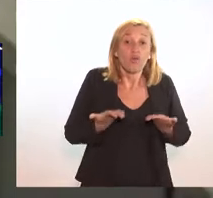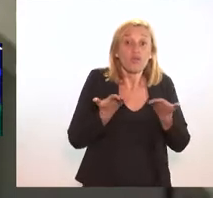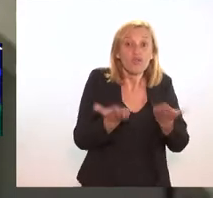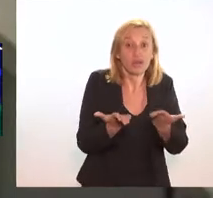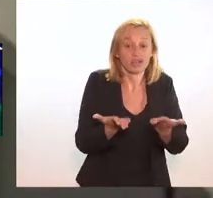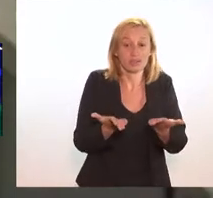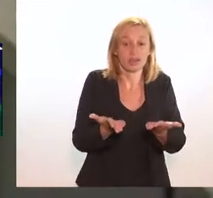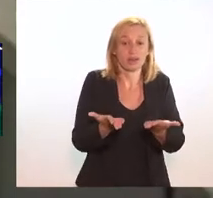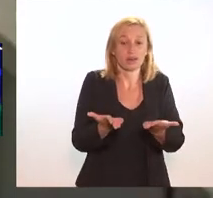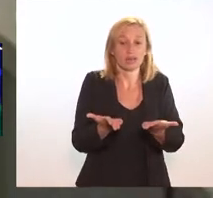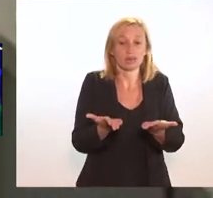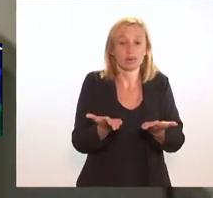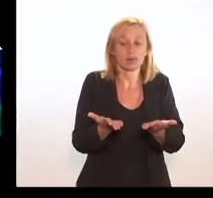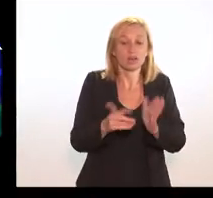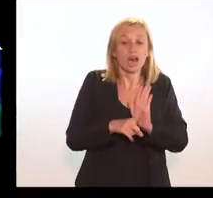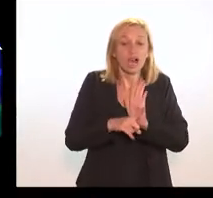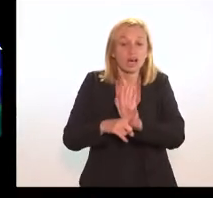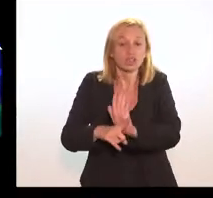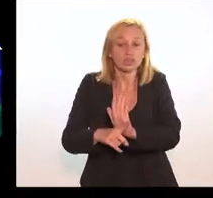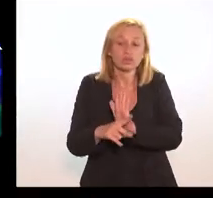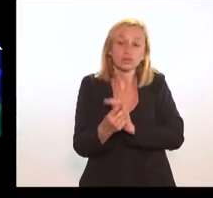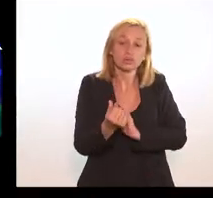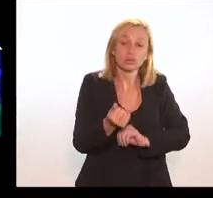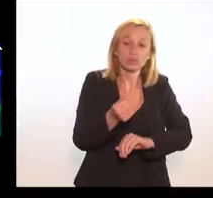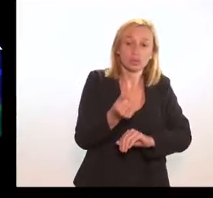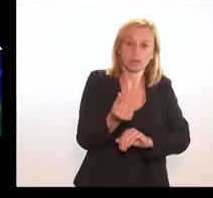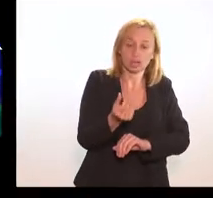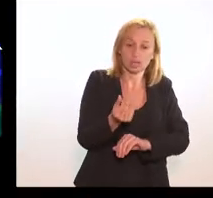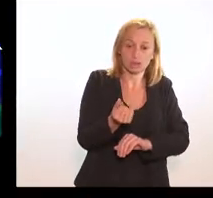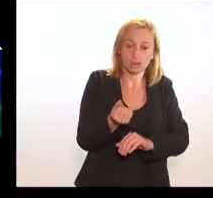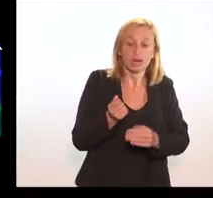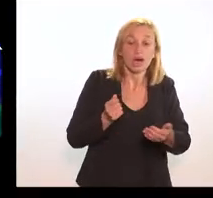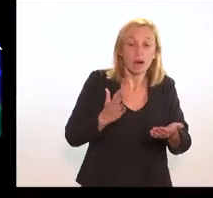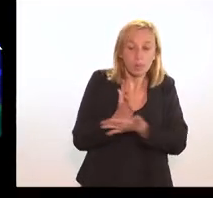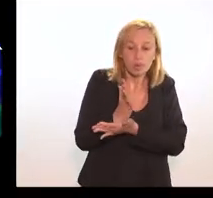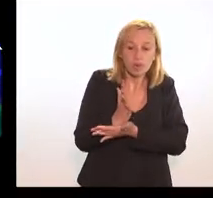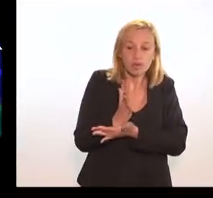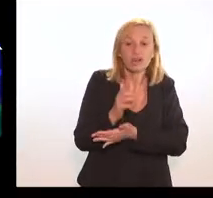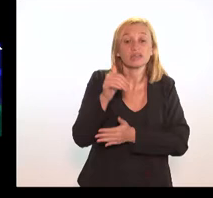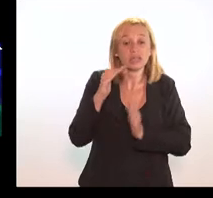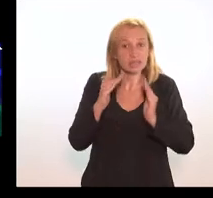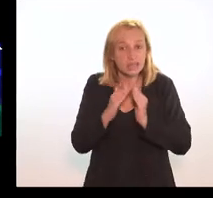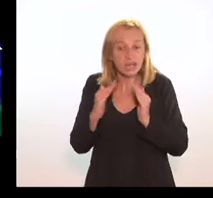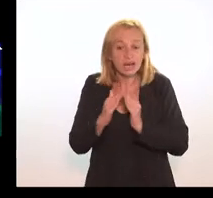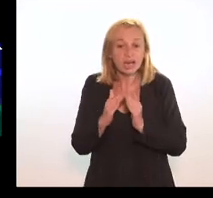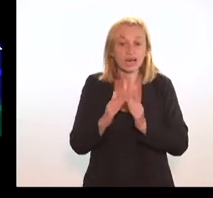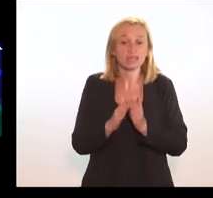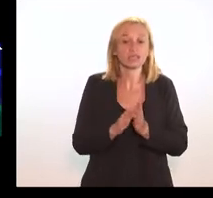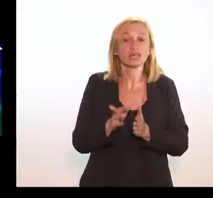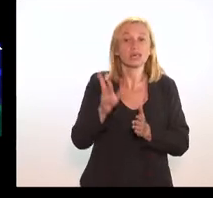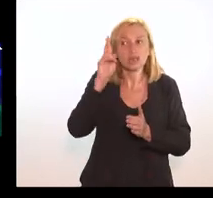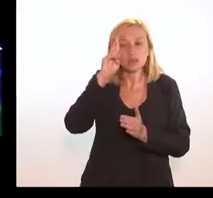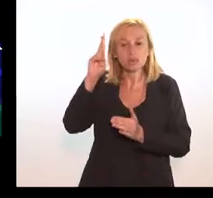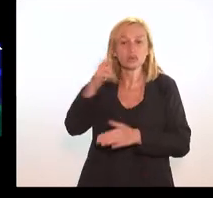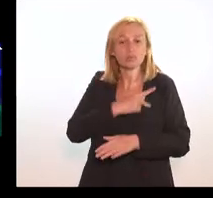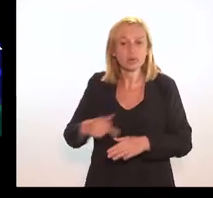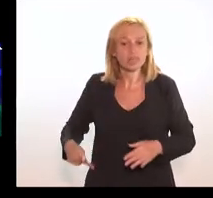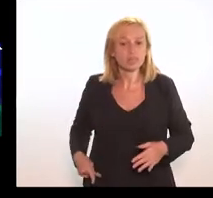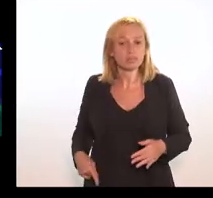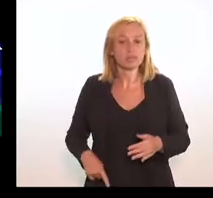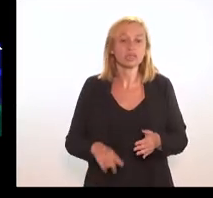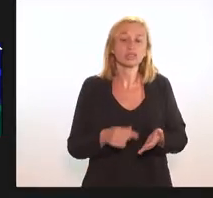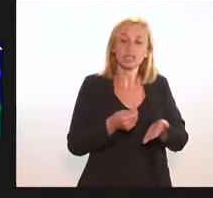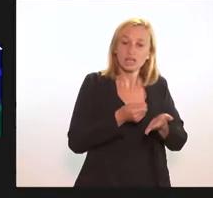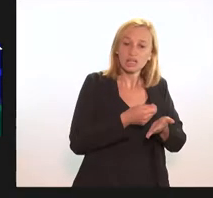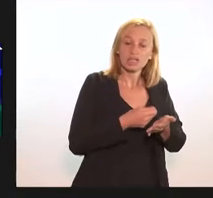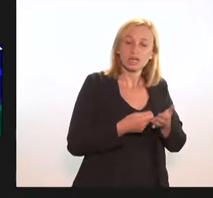ofertados o auxílio emergencial aprovado pela essa casa e que Vossa Excelência foi o autor